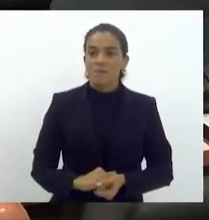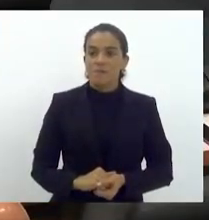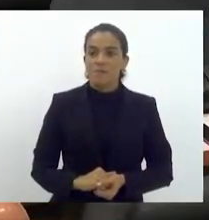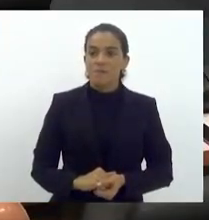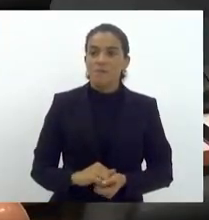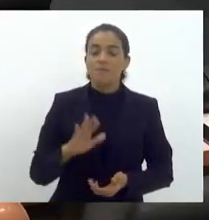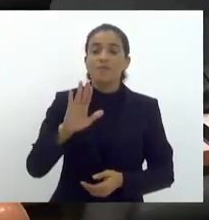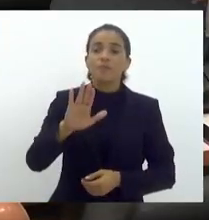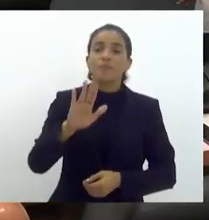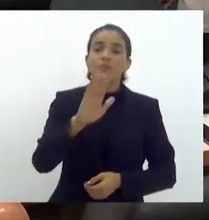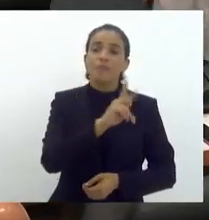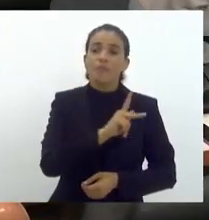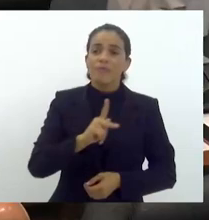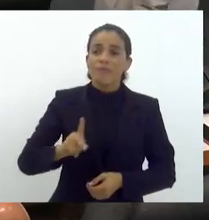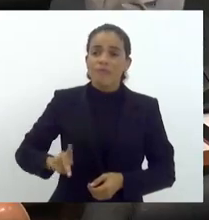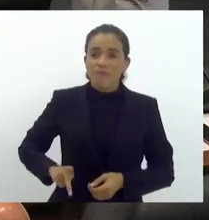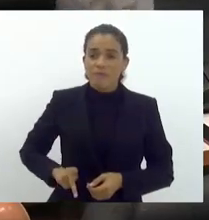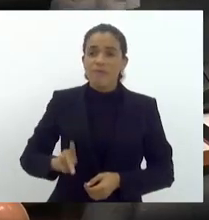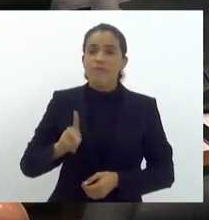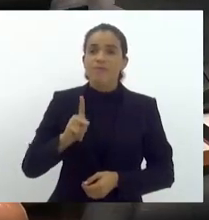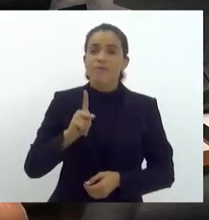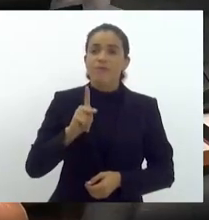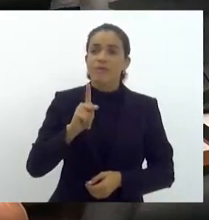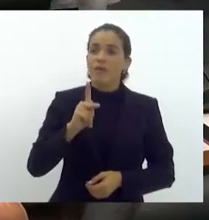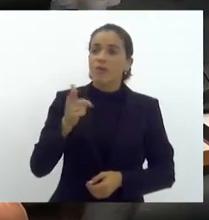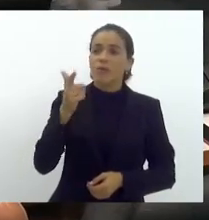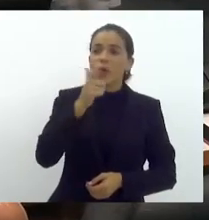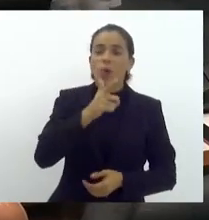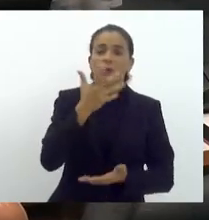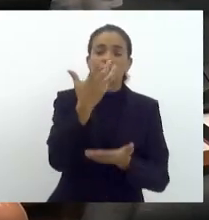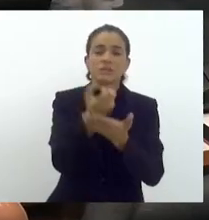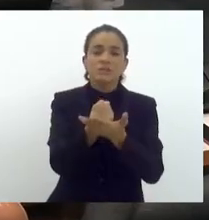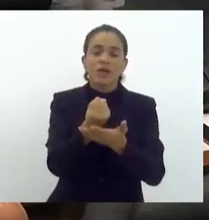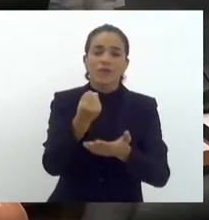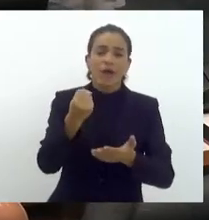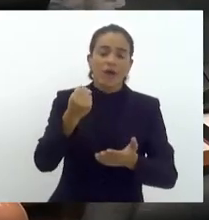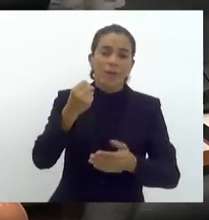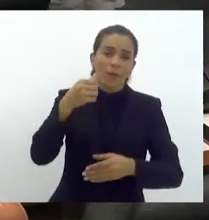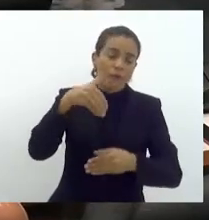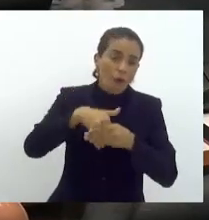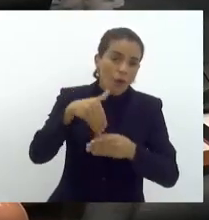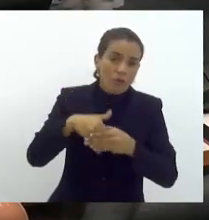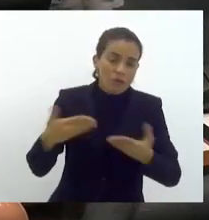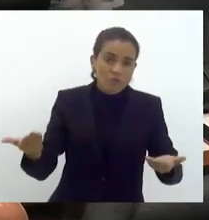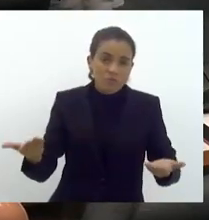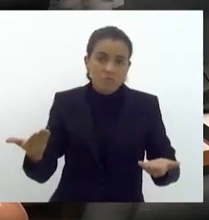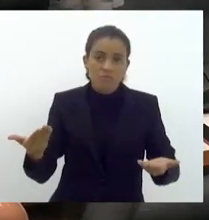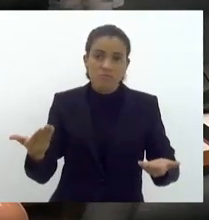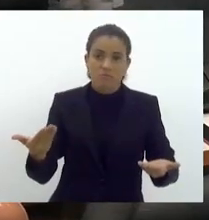tava voltando registrar o voto pelo MDB sim